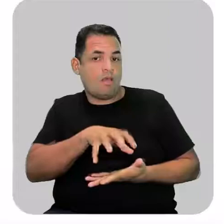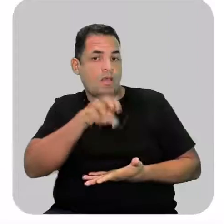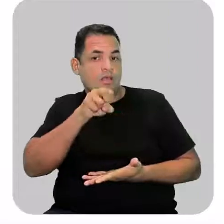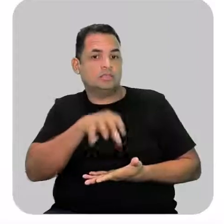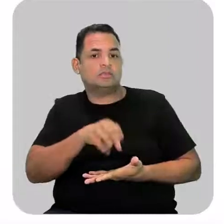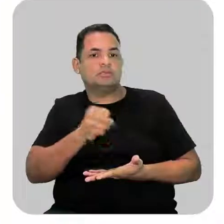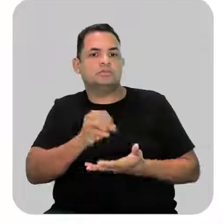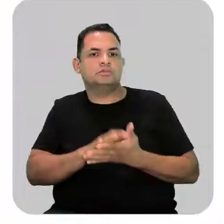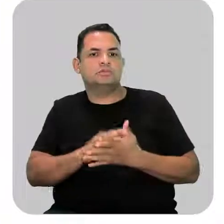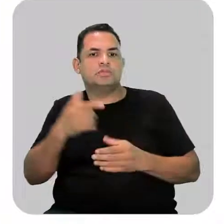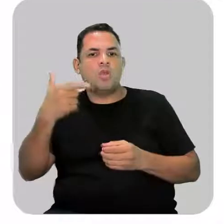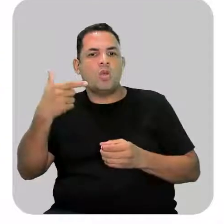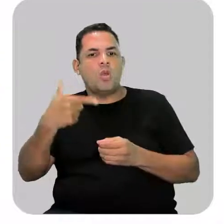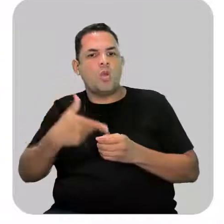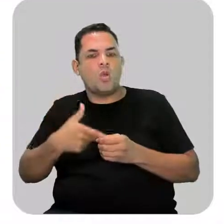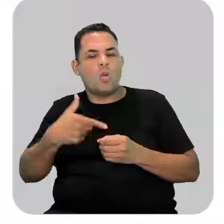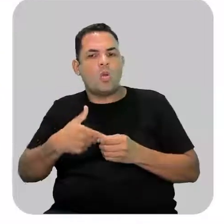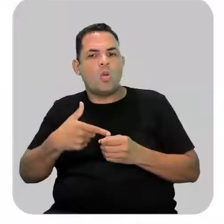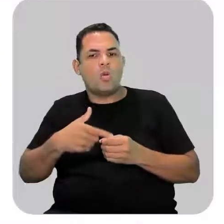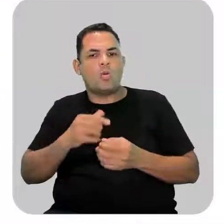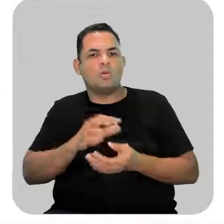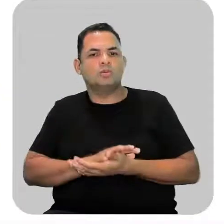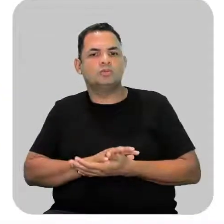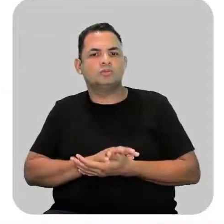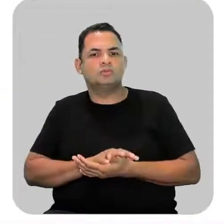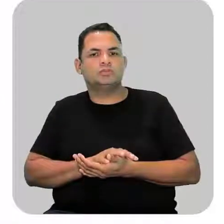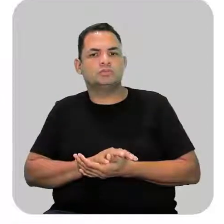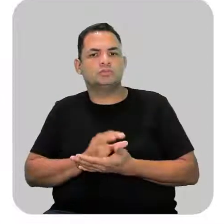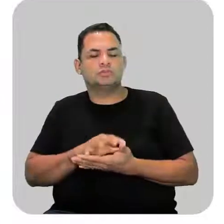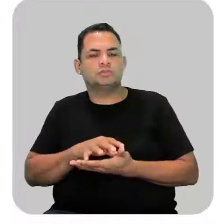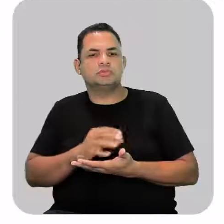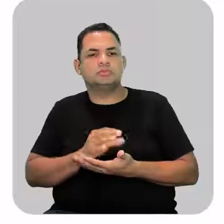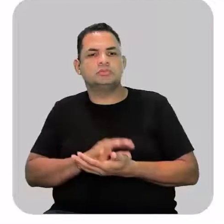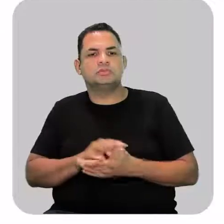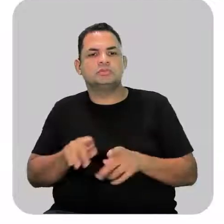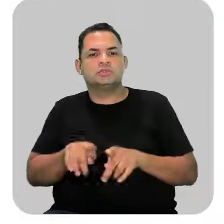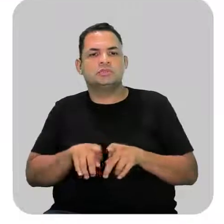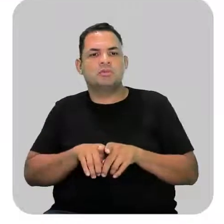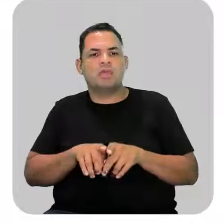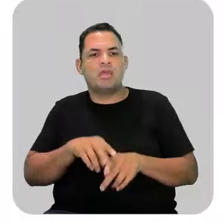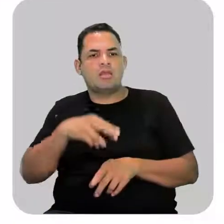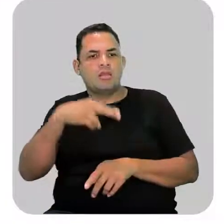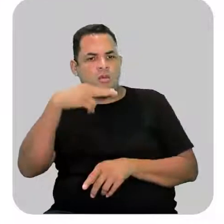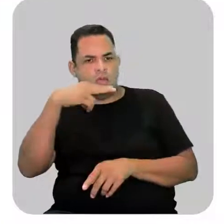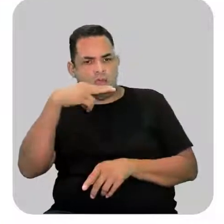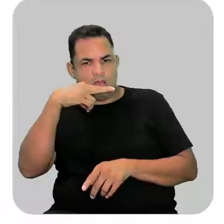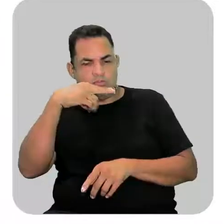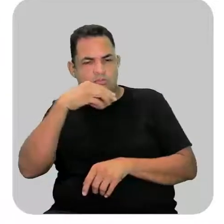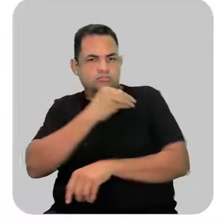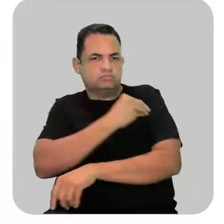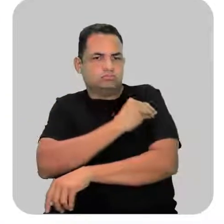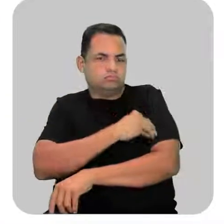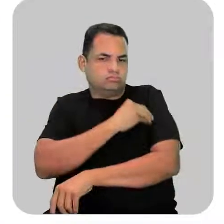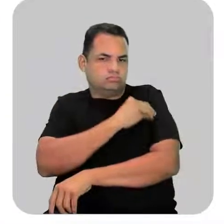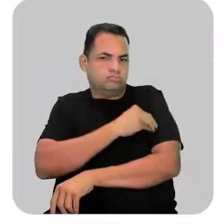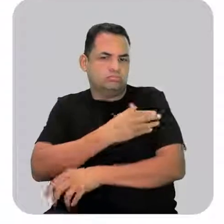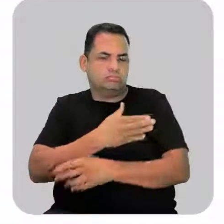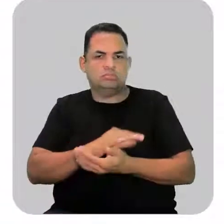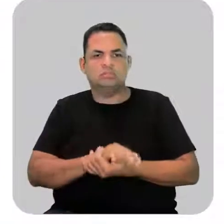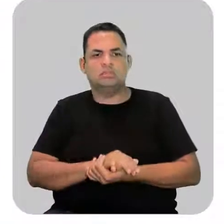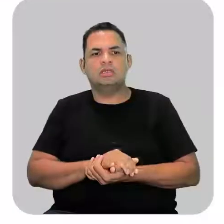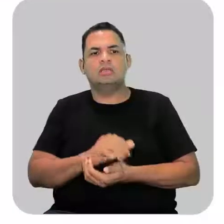obtenção dos combustíveis, no caso, derivados do petróleo e do álcool de cana. E aí na letra A fala